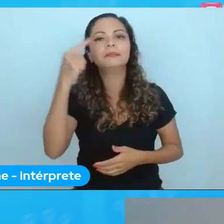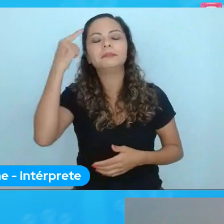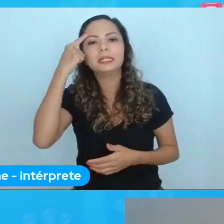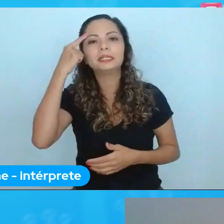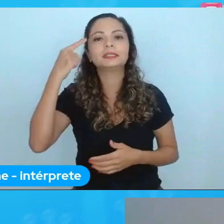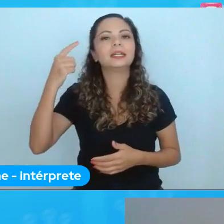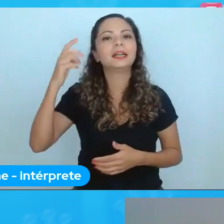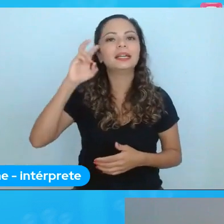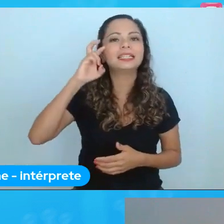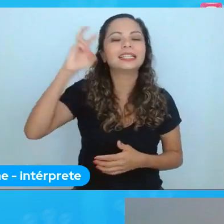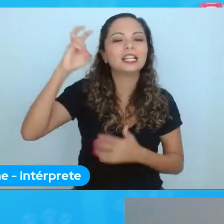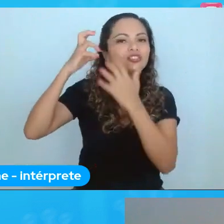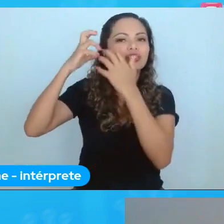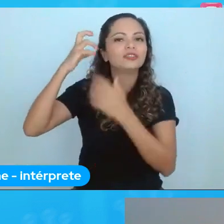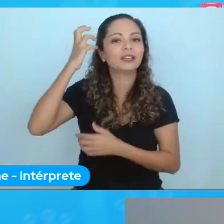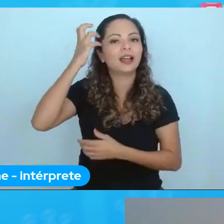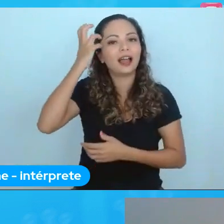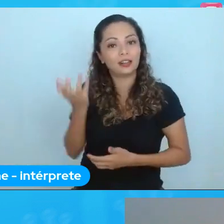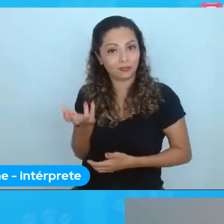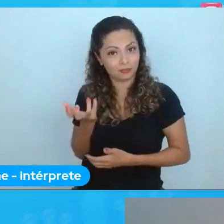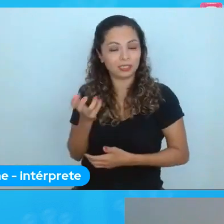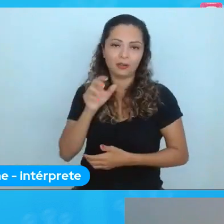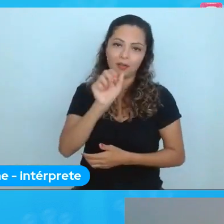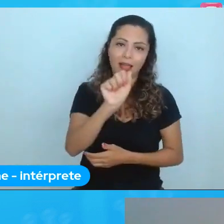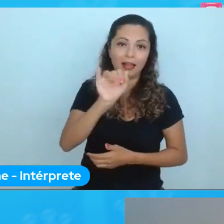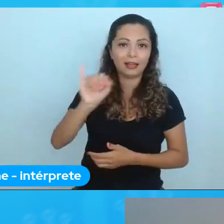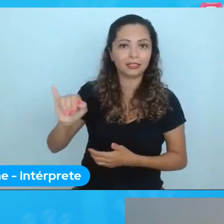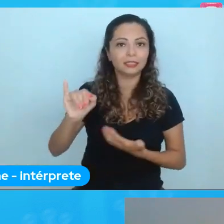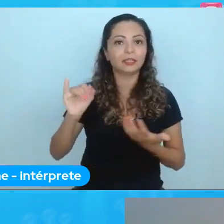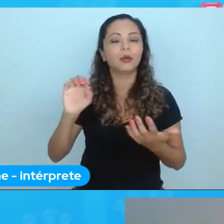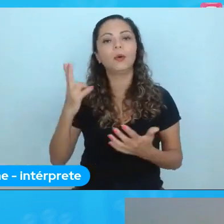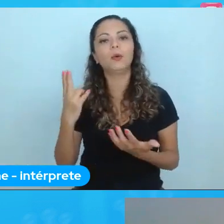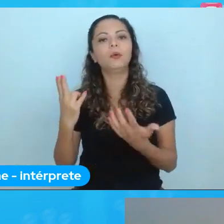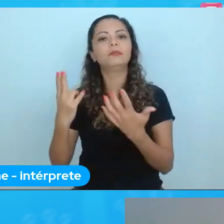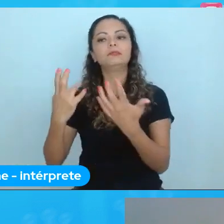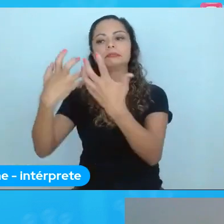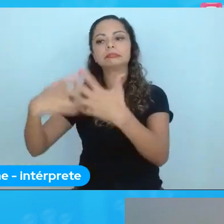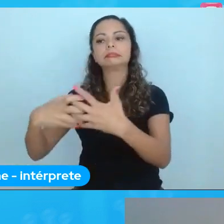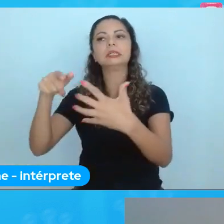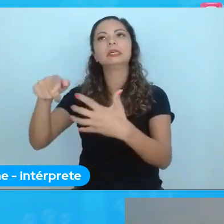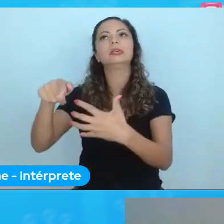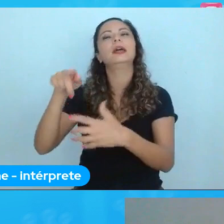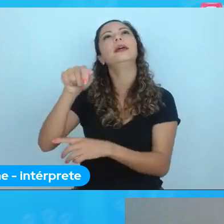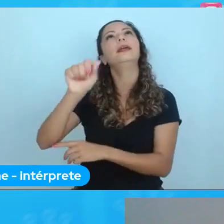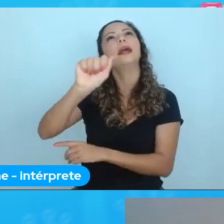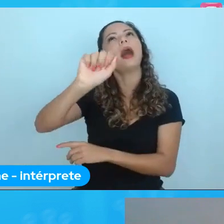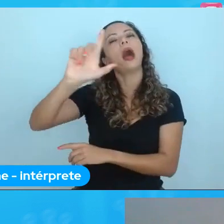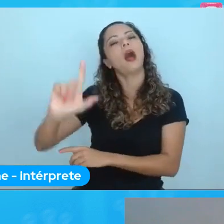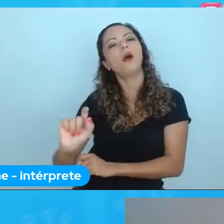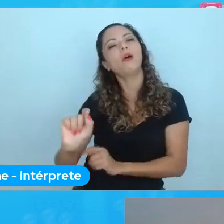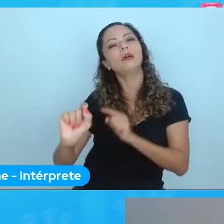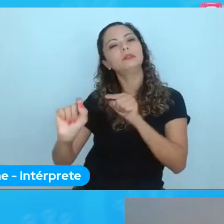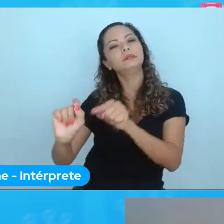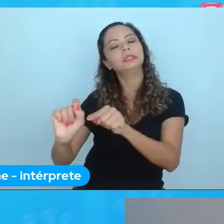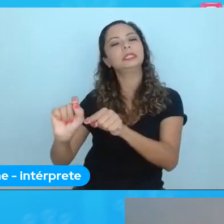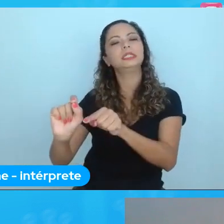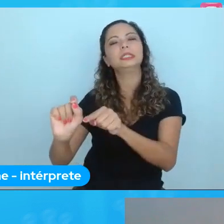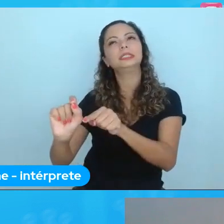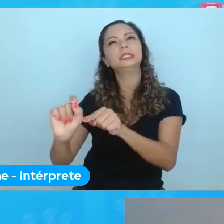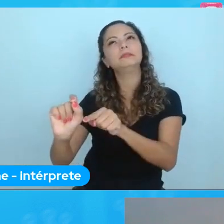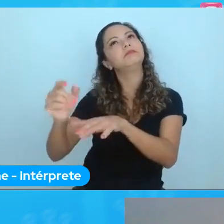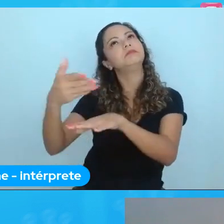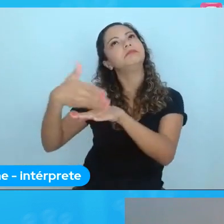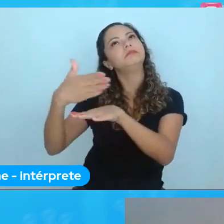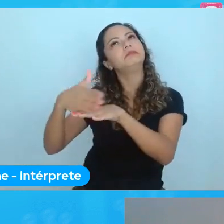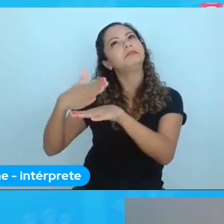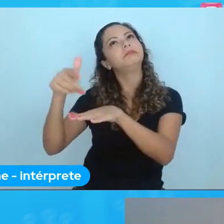mesmo, ou aprender de máquina, por exemplo, vou botar um algoritmo para para estudar, para treinar com músicas, sei lá,